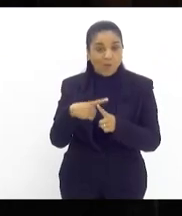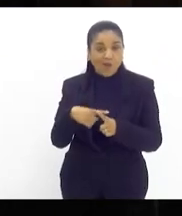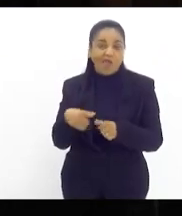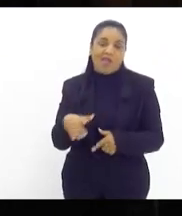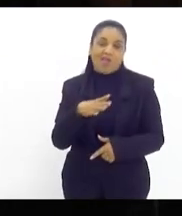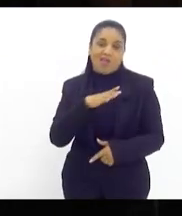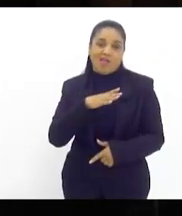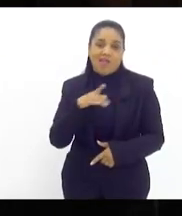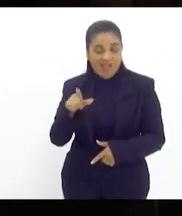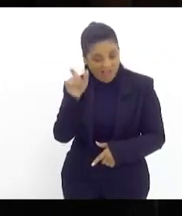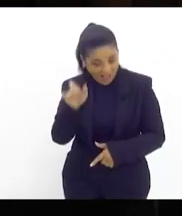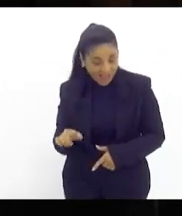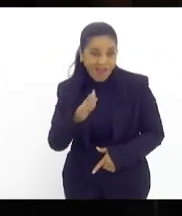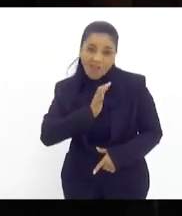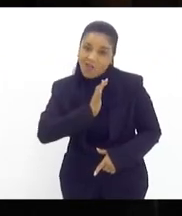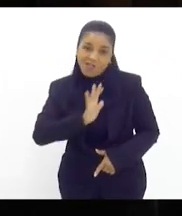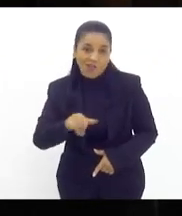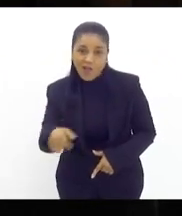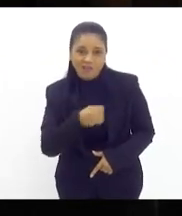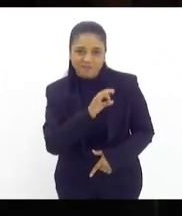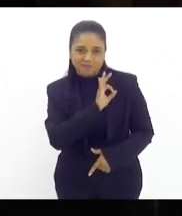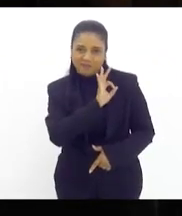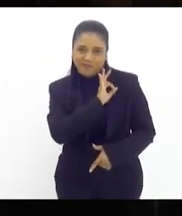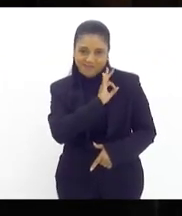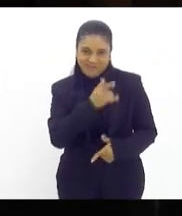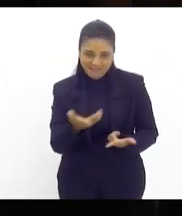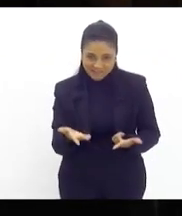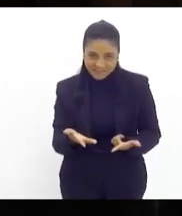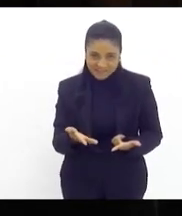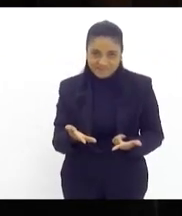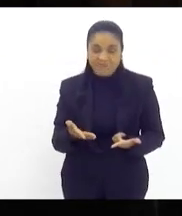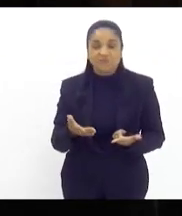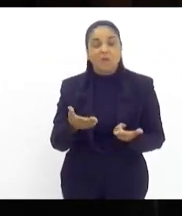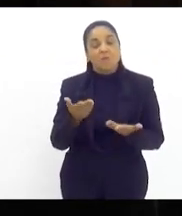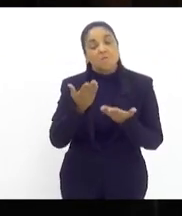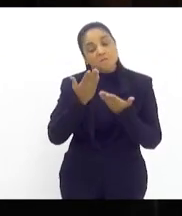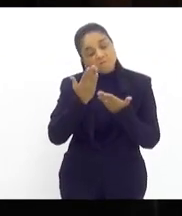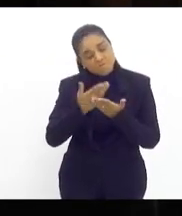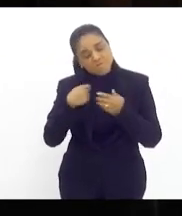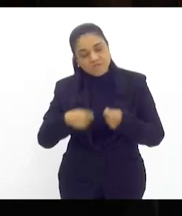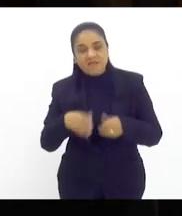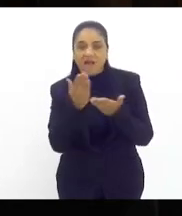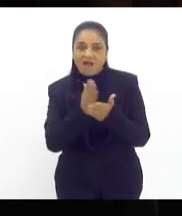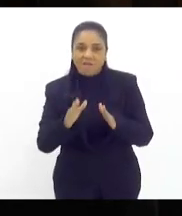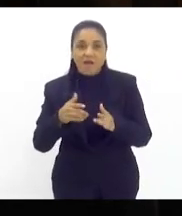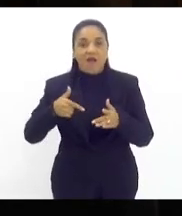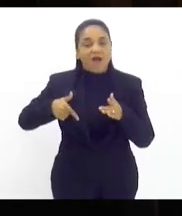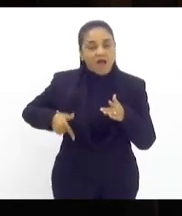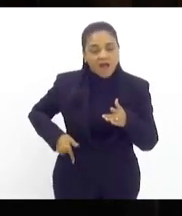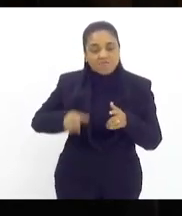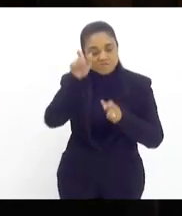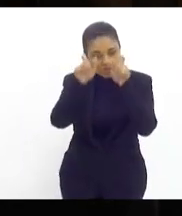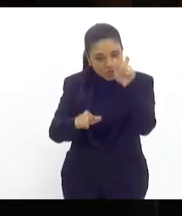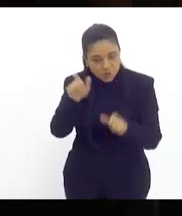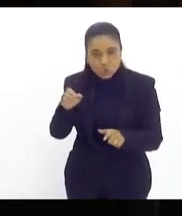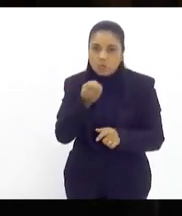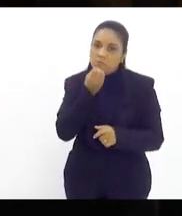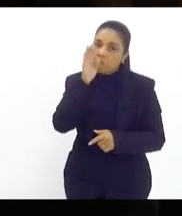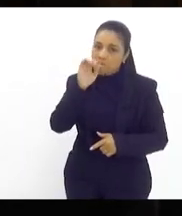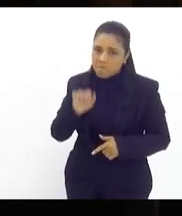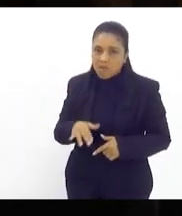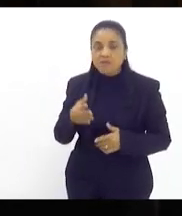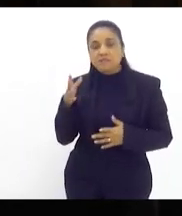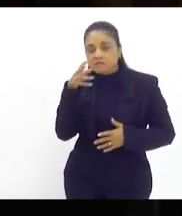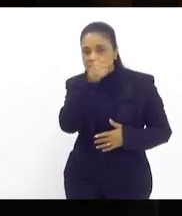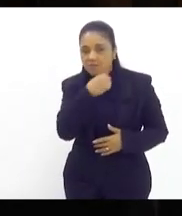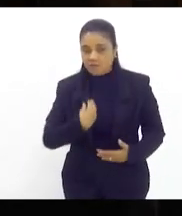esse contrassenso precisa acabar então armas nas mãos de cidadão de bem salvam vidas parabéns